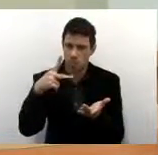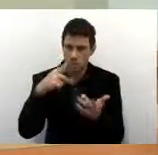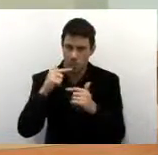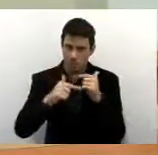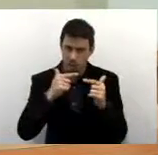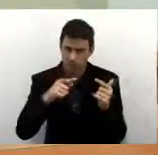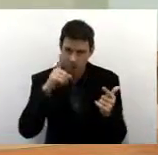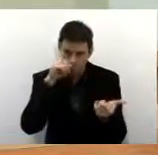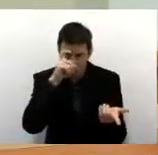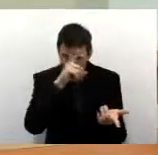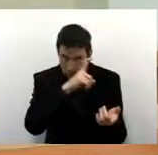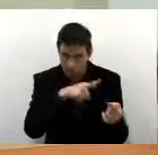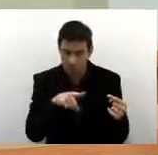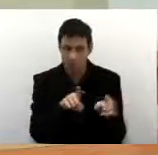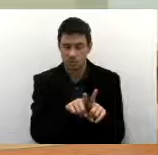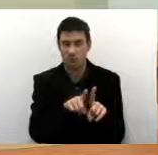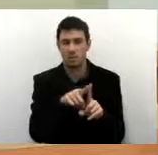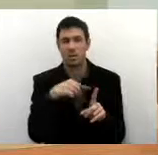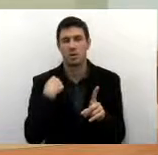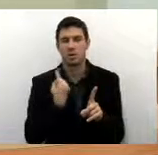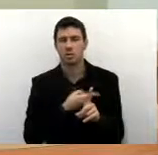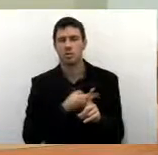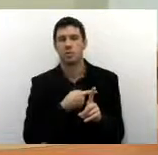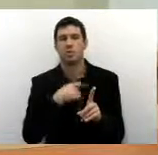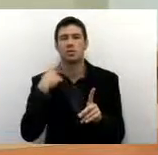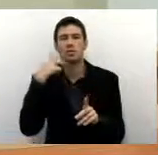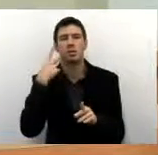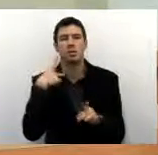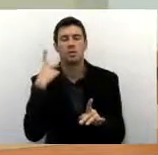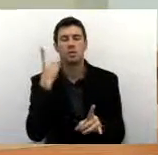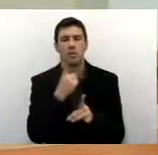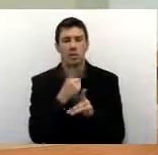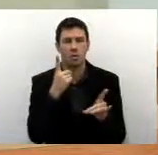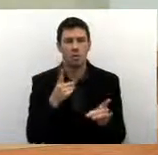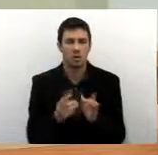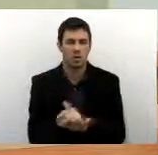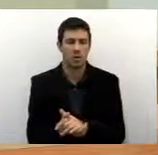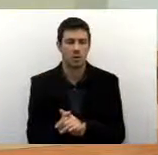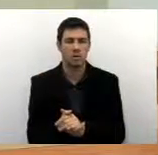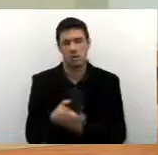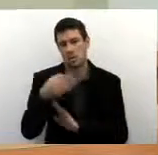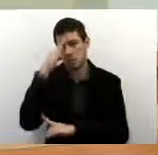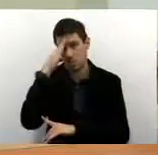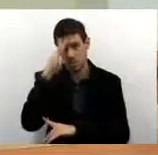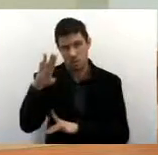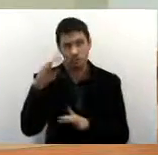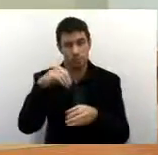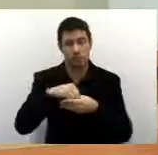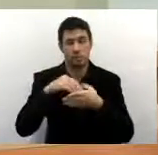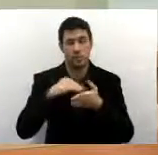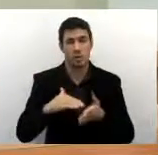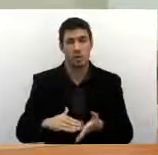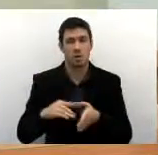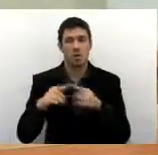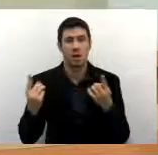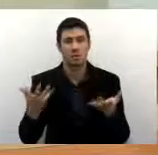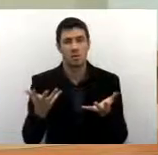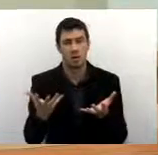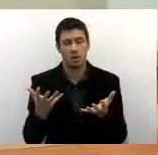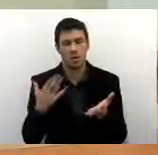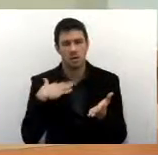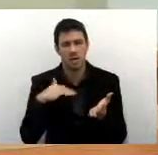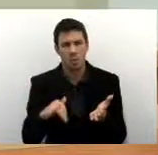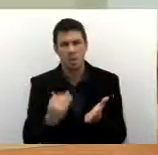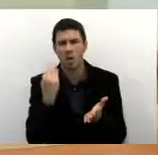dificuldades que nós, vereadores, encontramos, principalmente nas secretarias. Mas eu quero